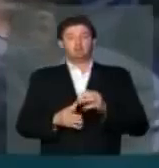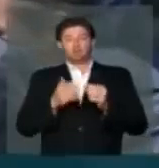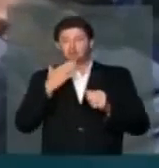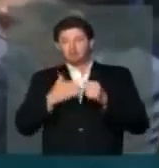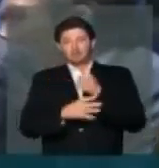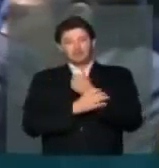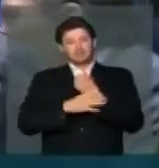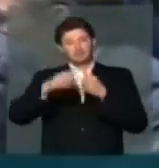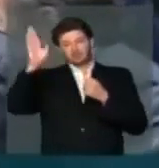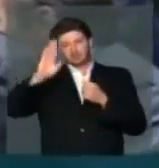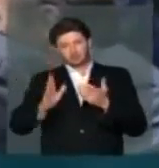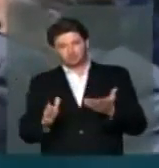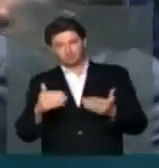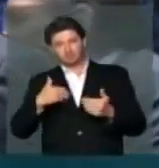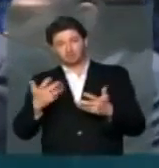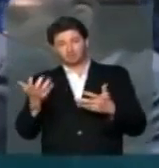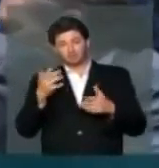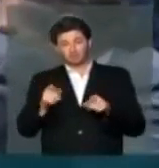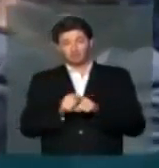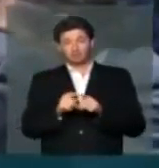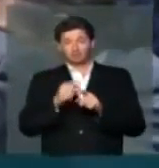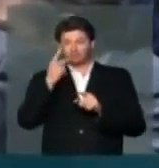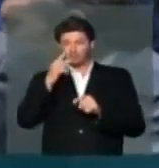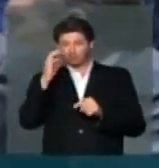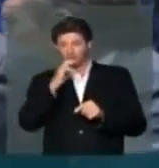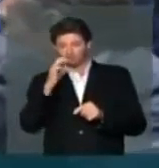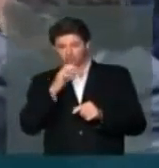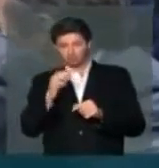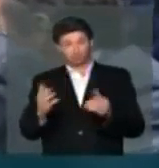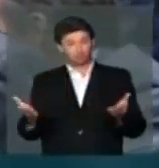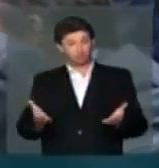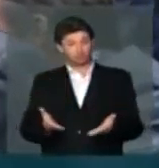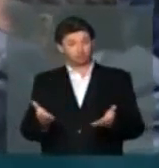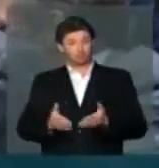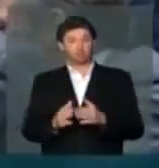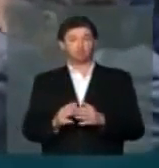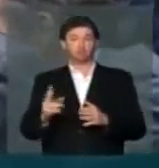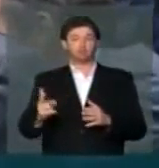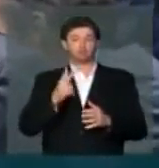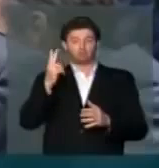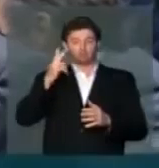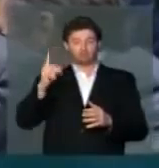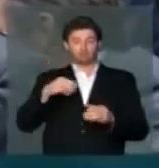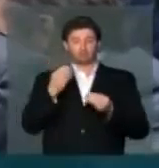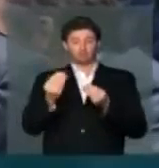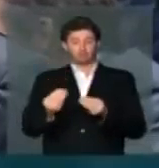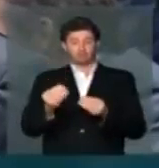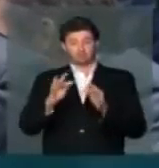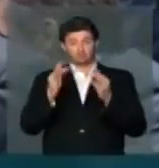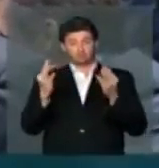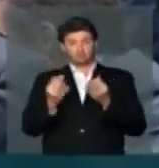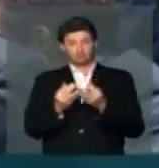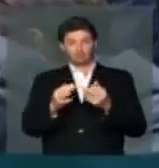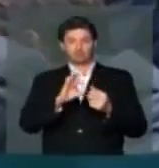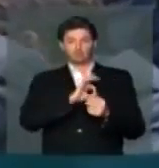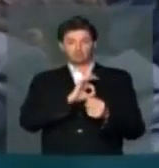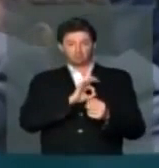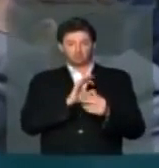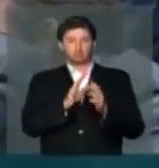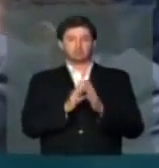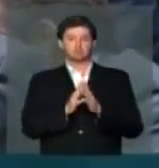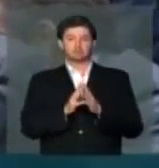segurança no Brasil. E eu gostaria de pontuar, nesse momento, o valor que está sendo dado aos familiares dos